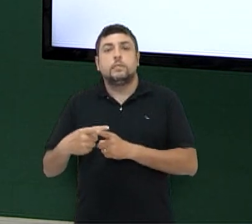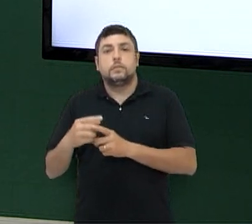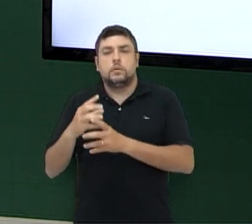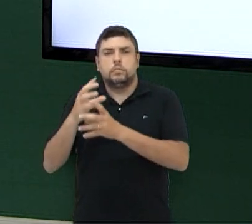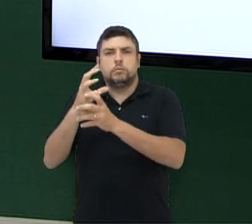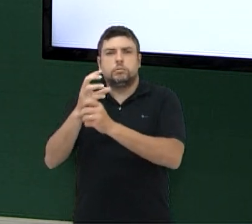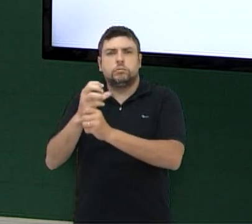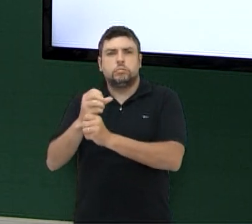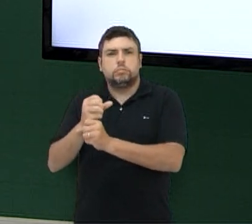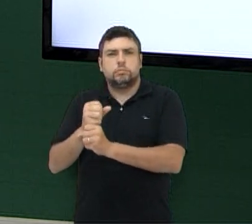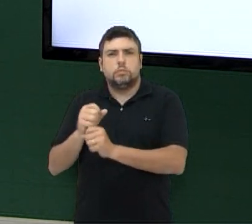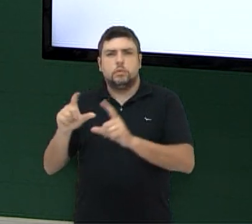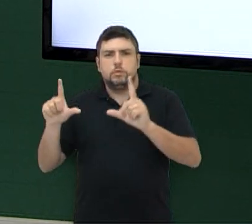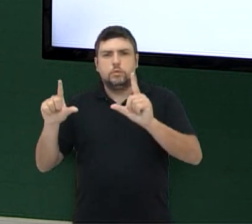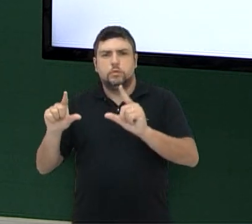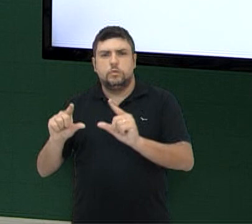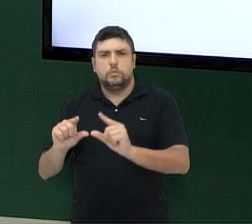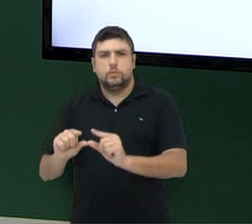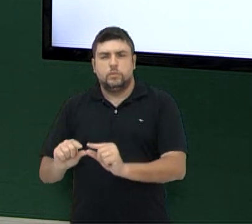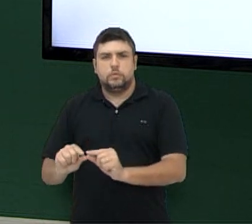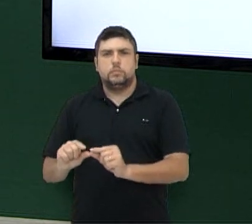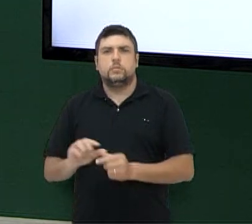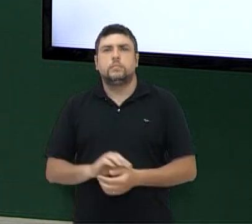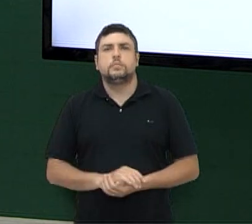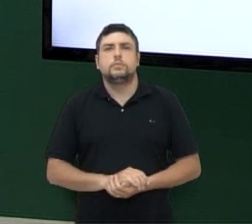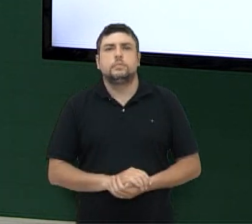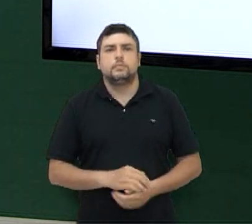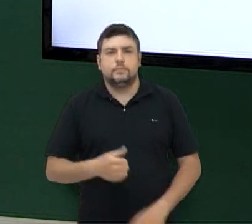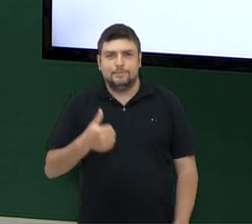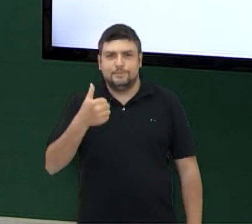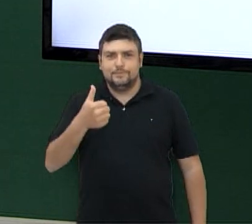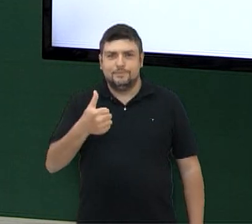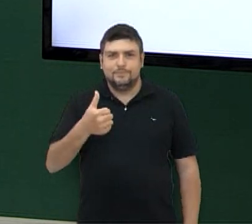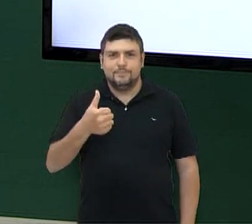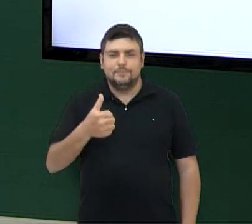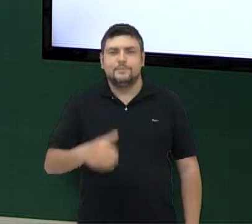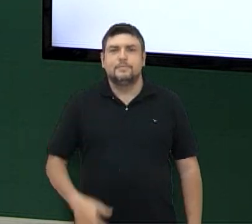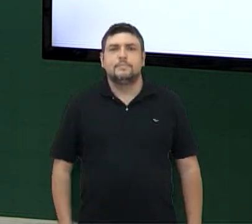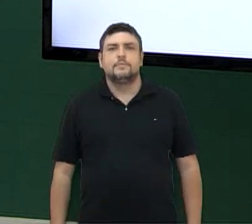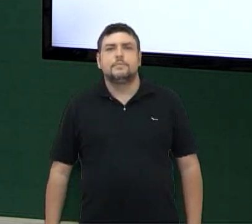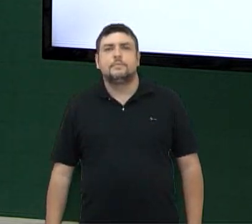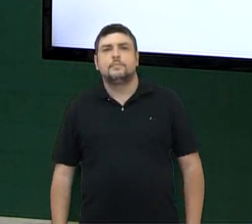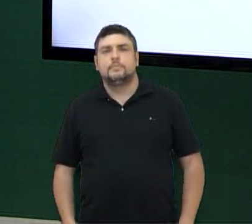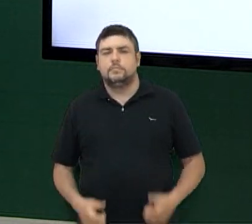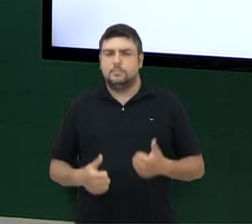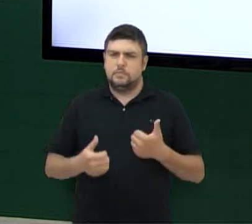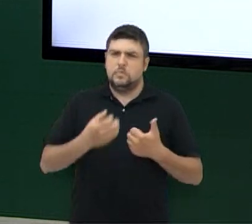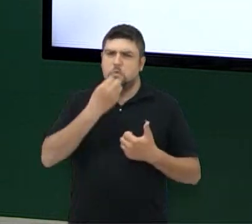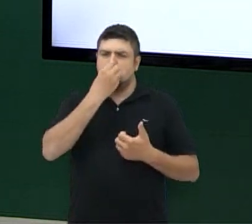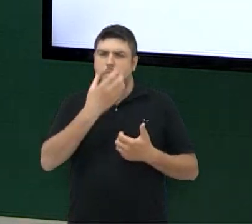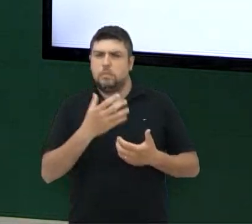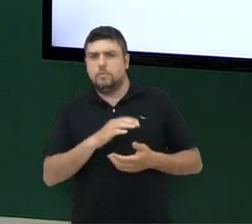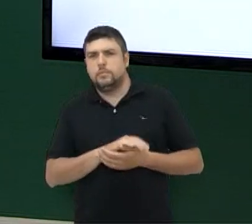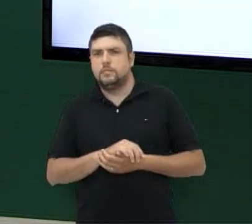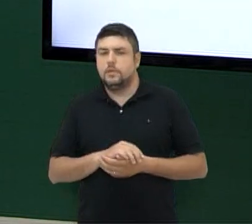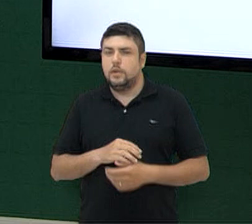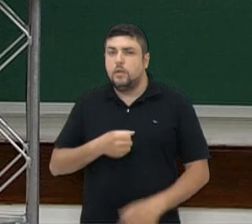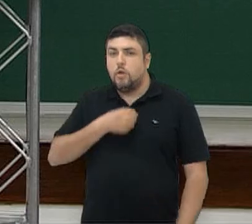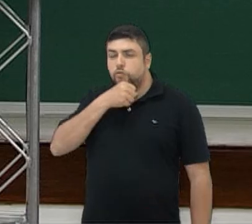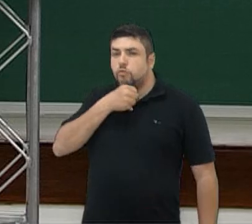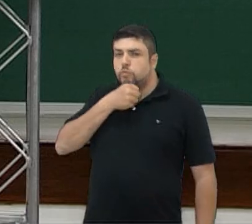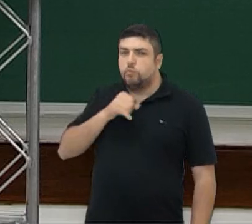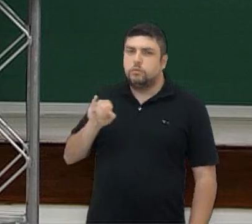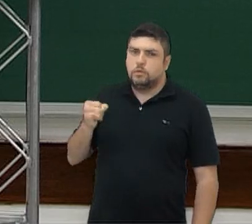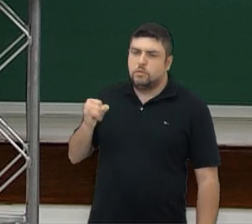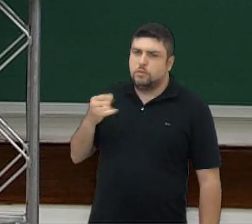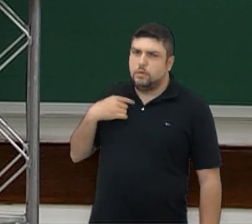da sua velocidade. Beleza, meus queridos? Tranquilo? De boa, né? Vovó Jocleide, vocês vão ver muito aqui nas